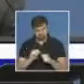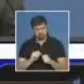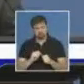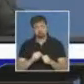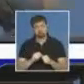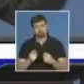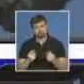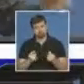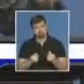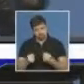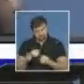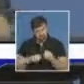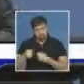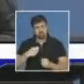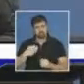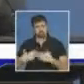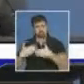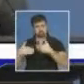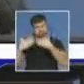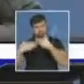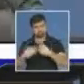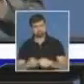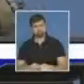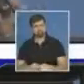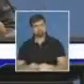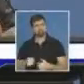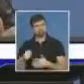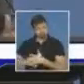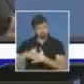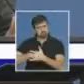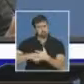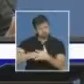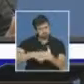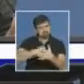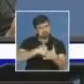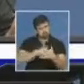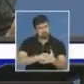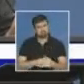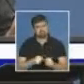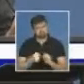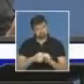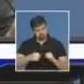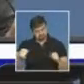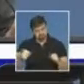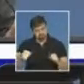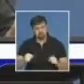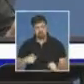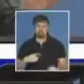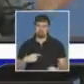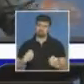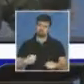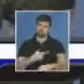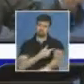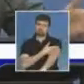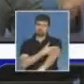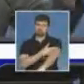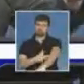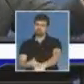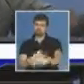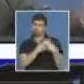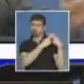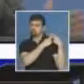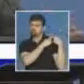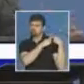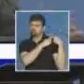a economia da cidade defendemos a grandeza do do Progresso tá tudo certo mas com responsabilidade não pode em